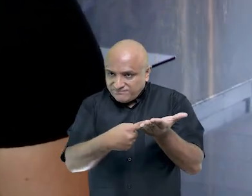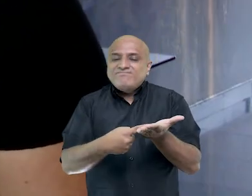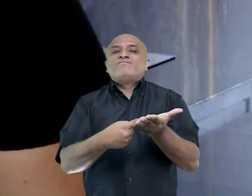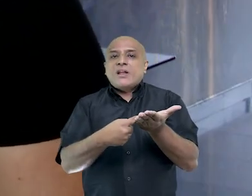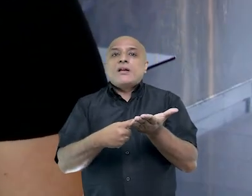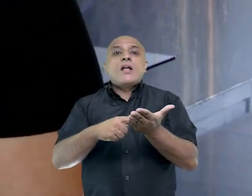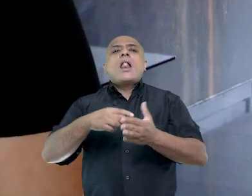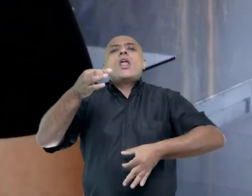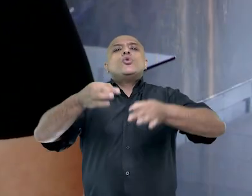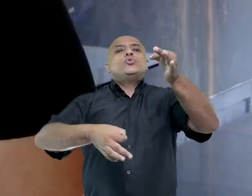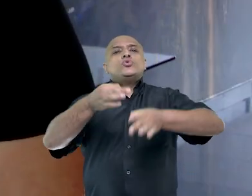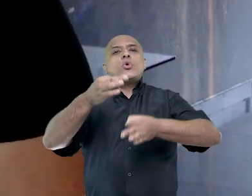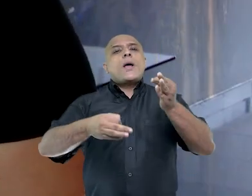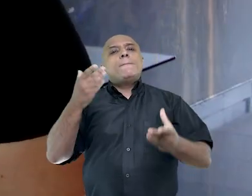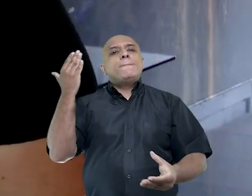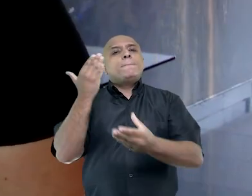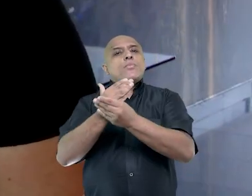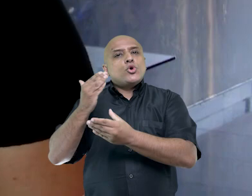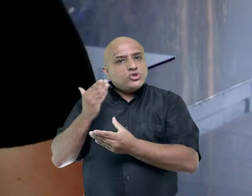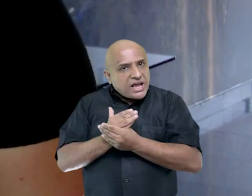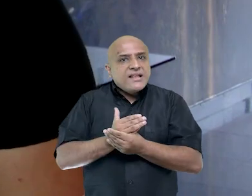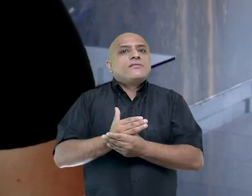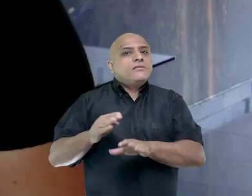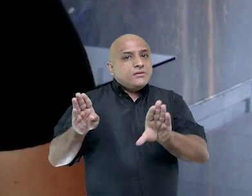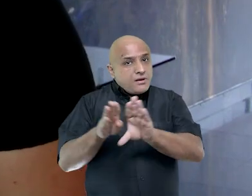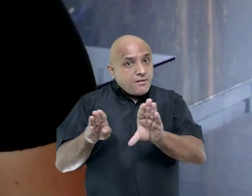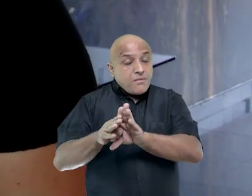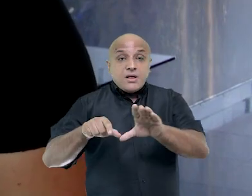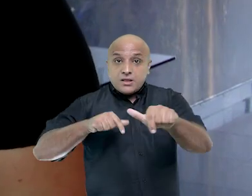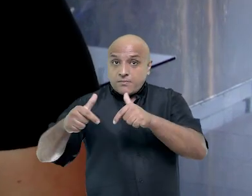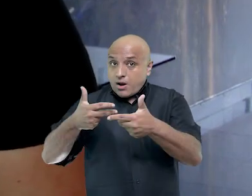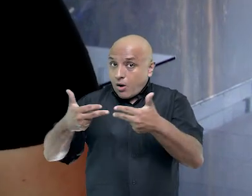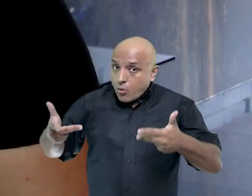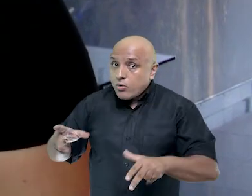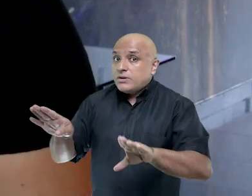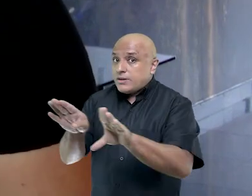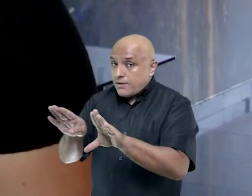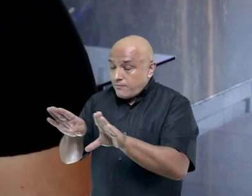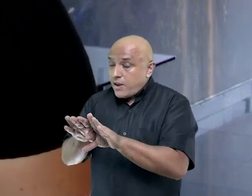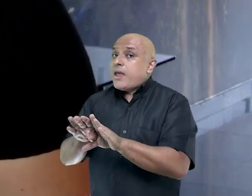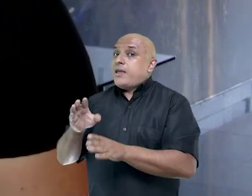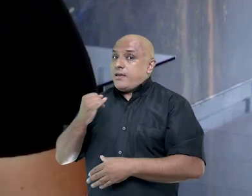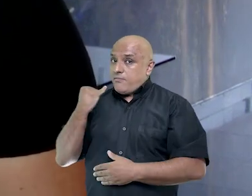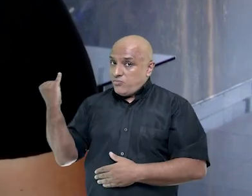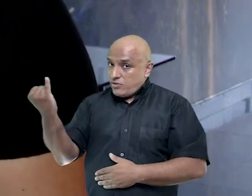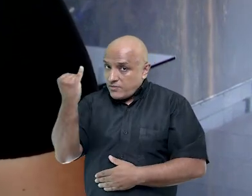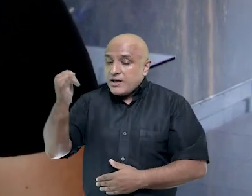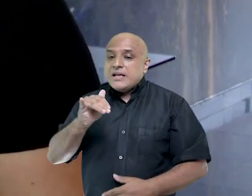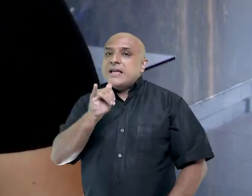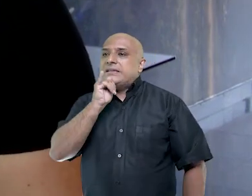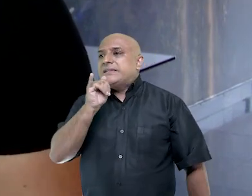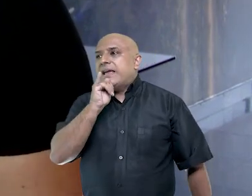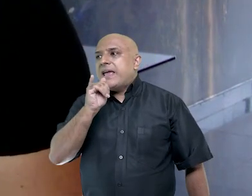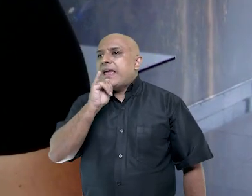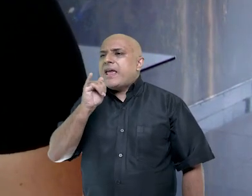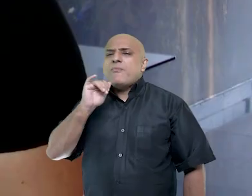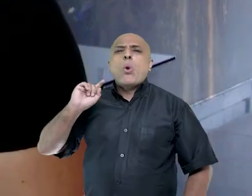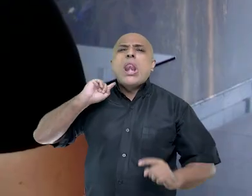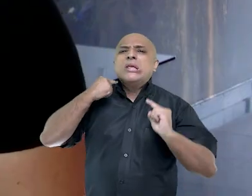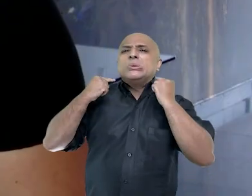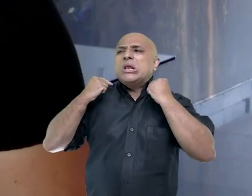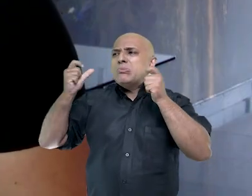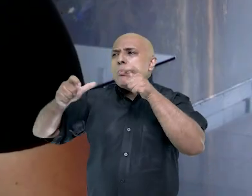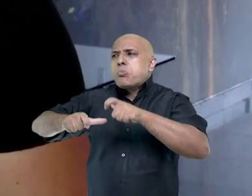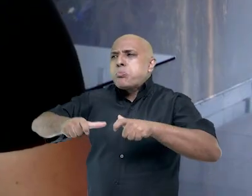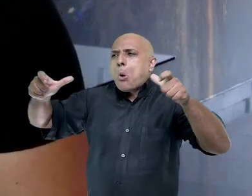Então, além do julgamento de processos, nós trabalhamos com algumas causas também que são relevantes, como, por exemplo, de lixões de